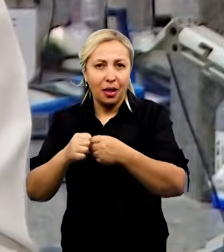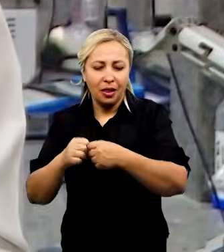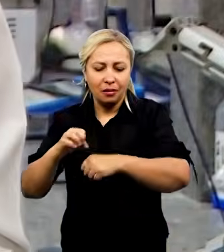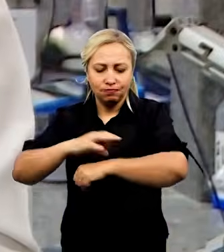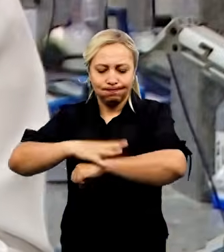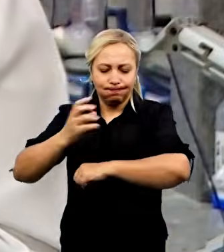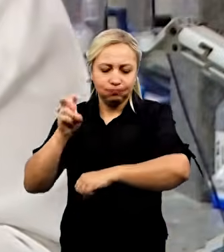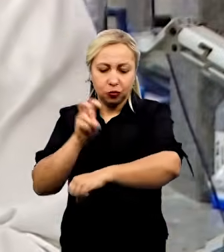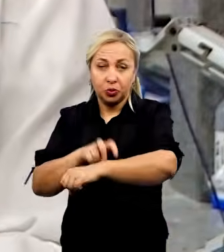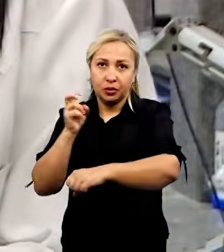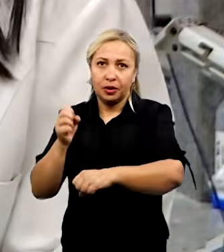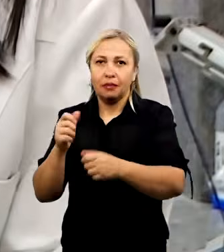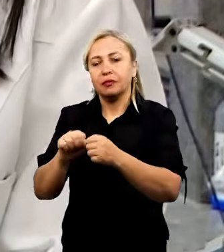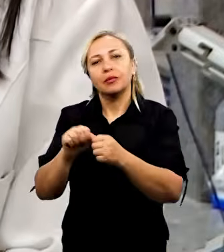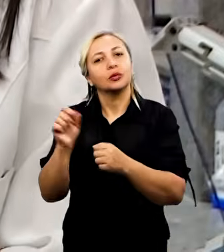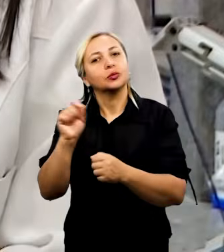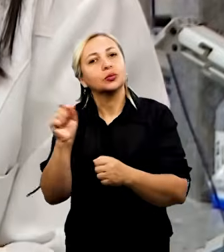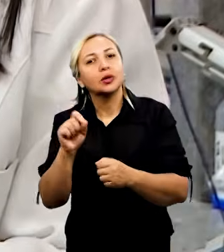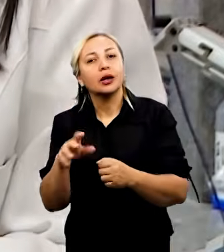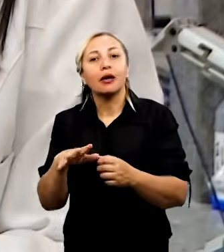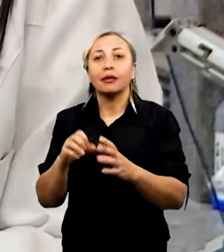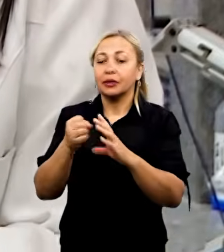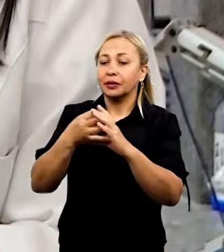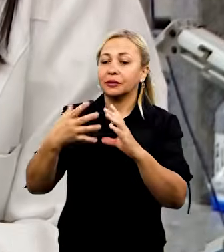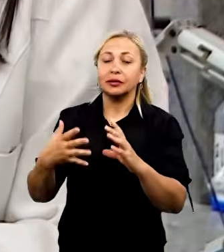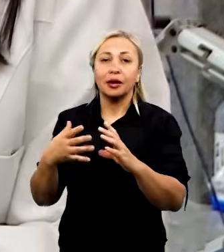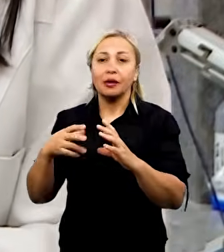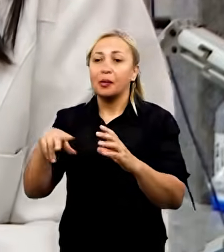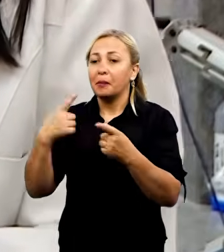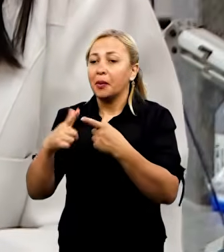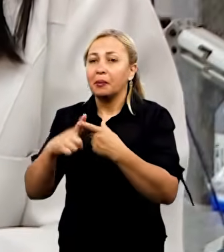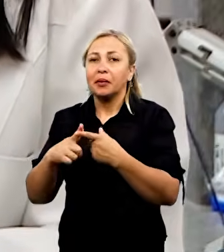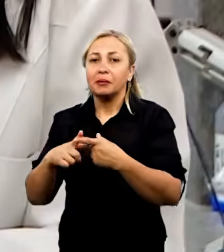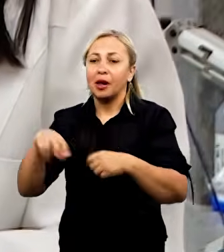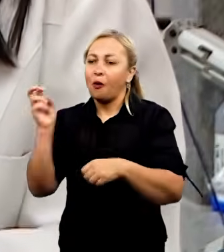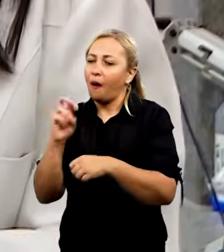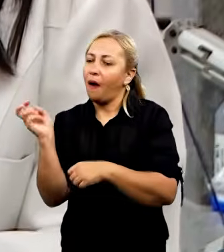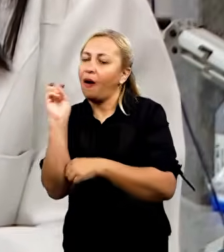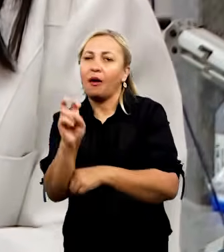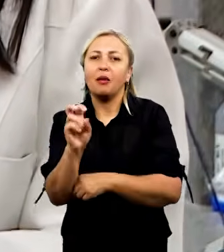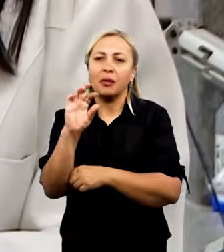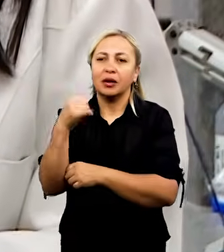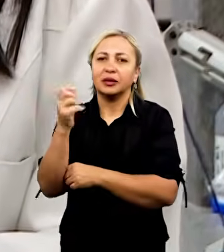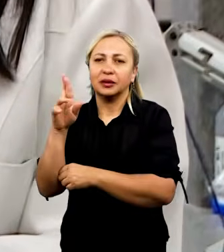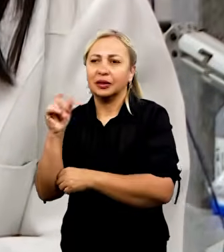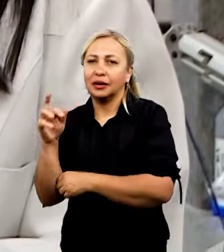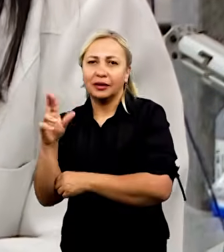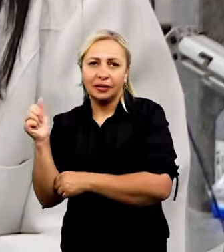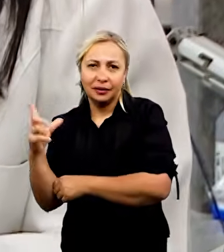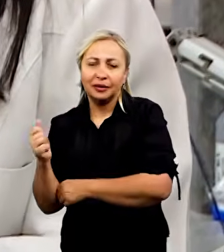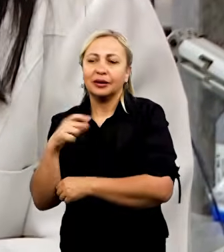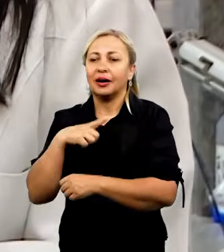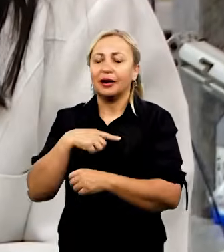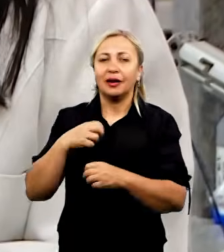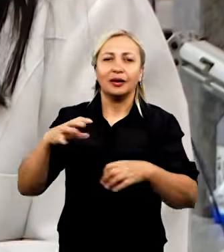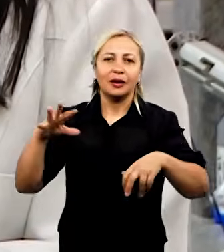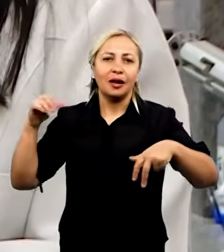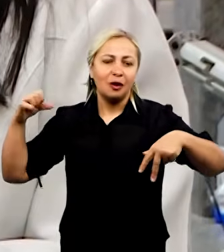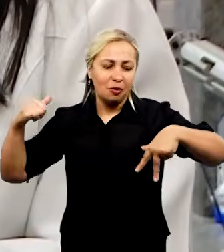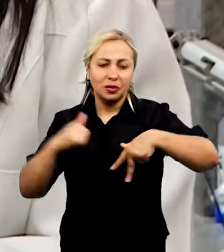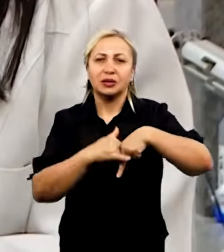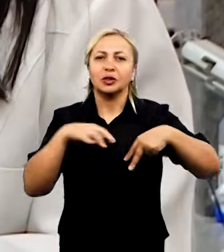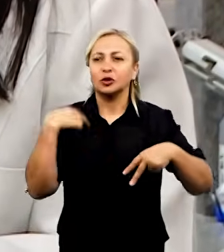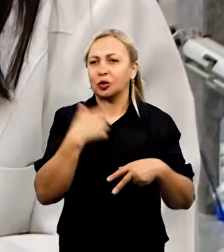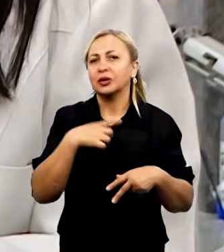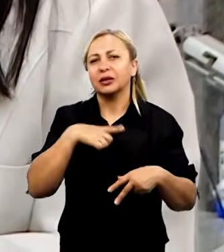intensa lesão tecidual local que faz com que os acidentes por jararaca, que inclusive são os acidentes